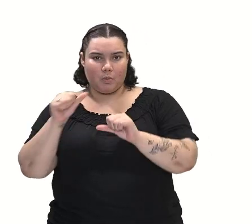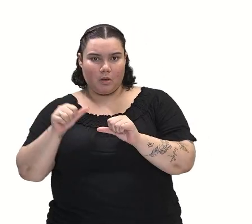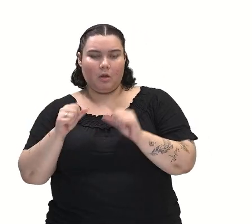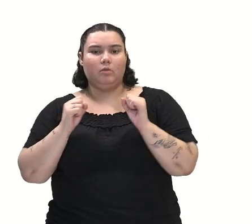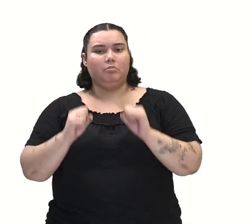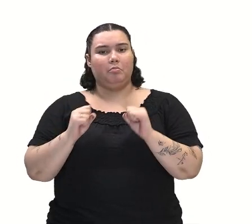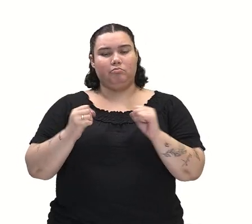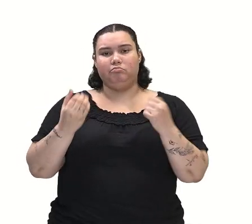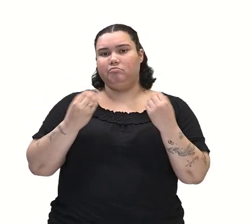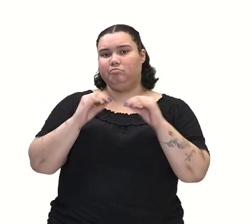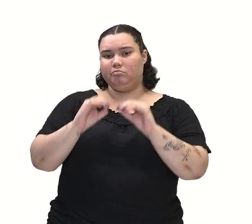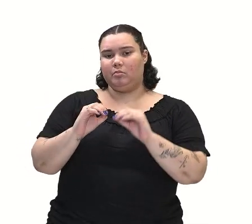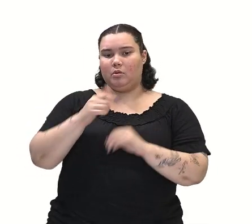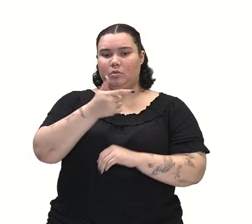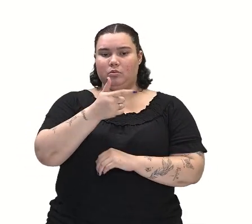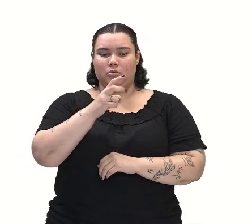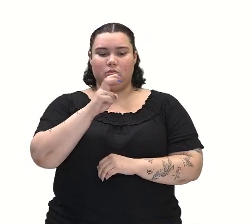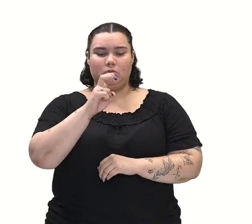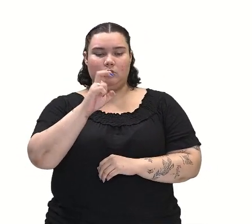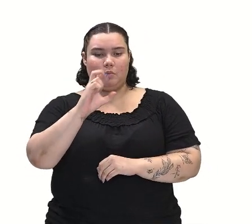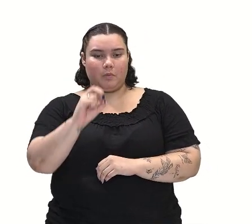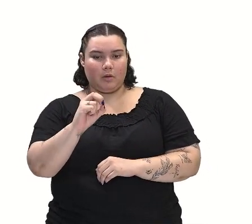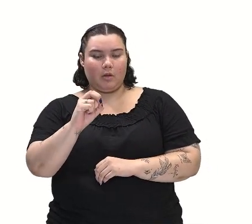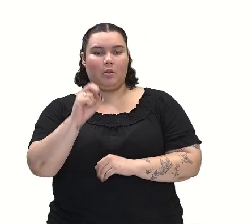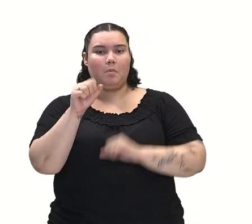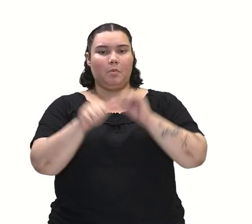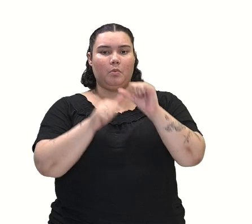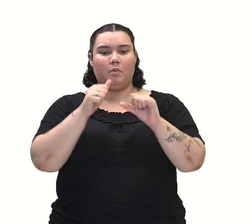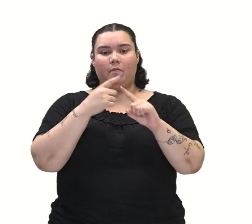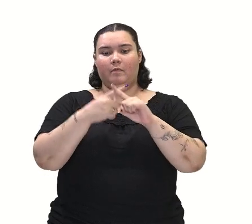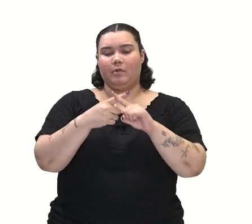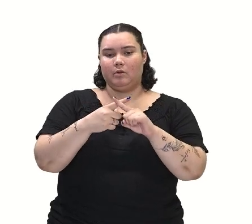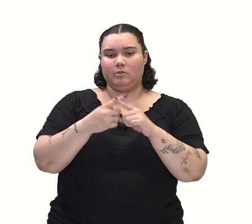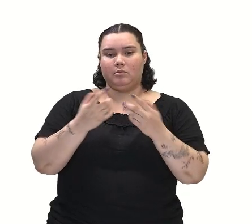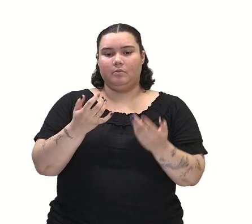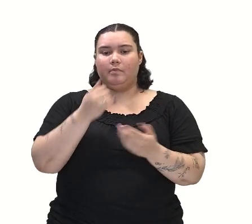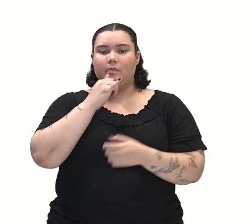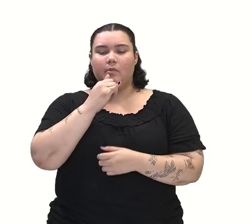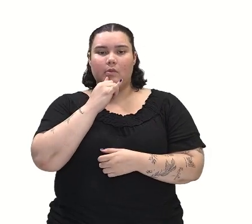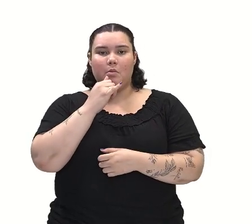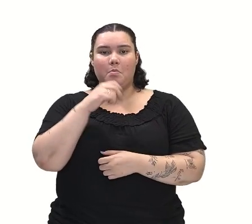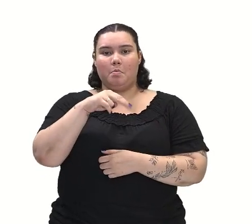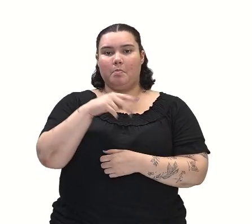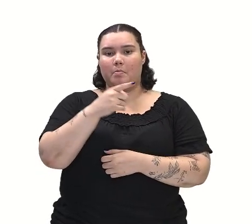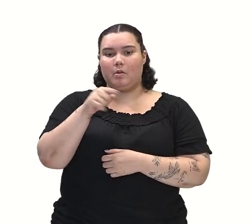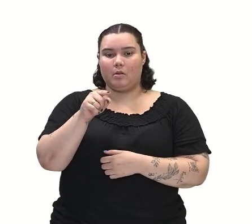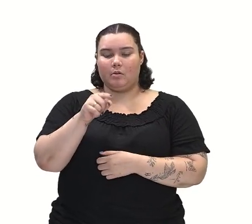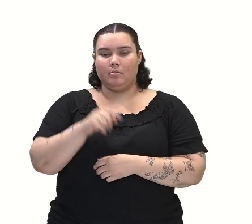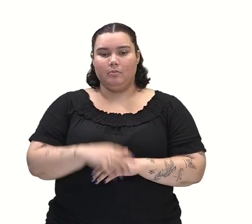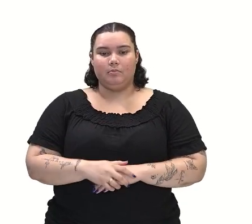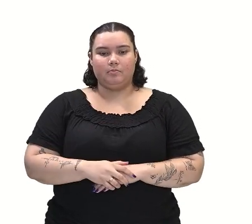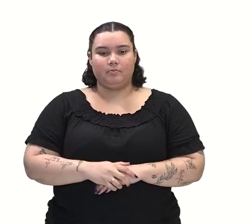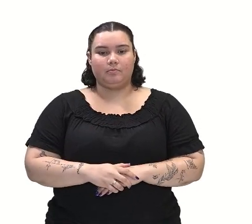pode pegar esse 250 e multiplicar por uma medida, né, a medida de π.